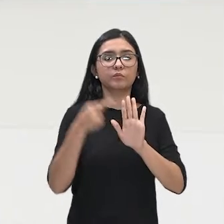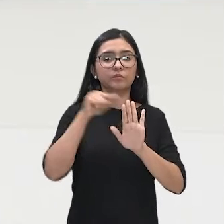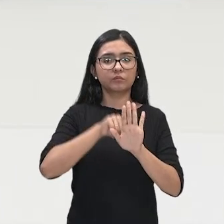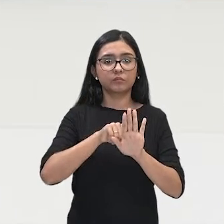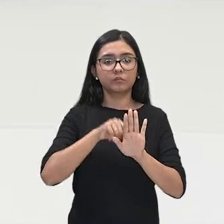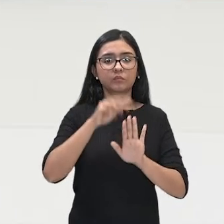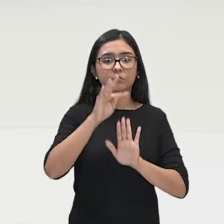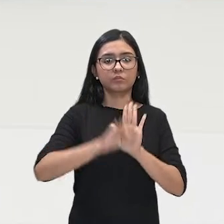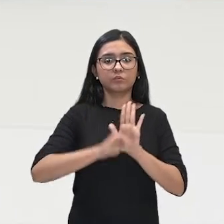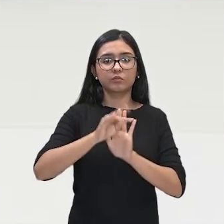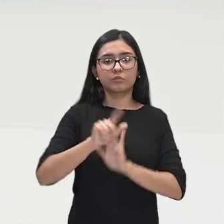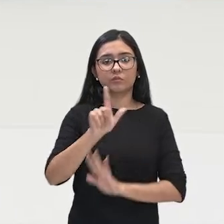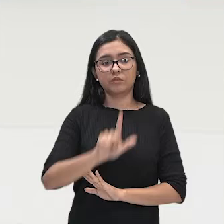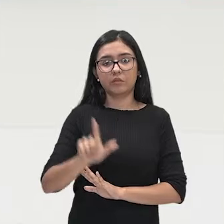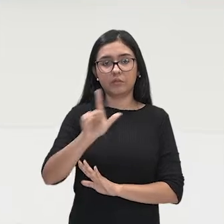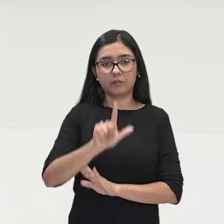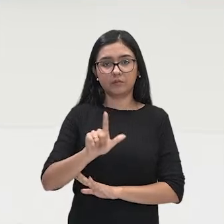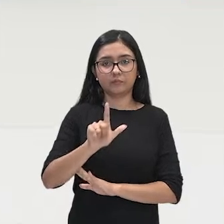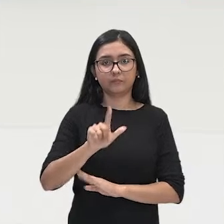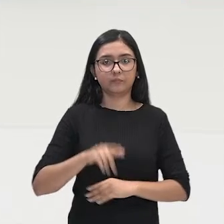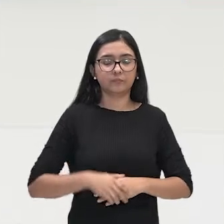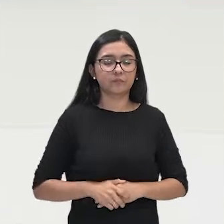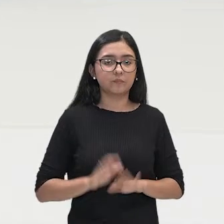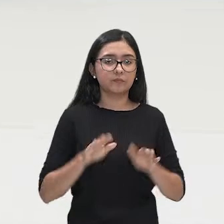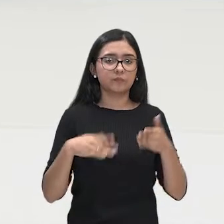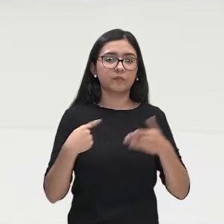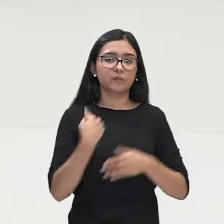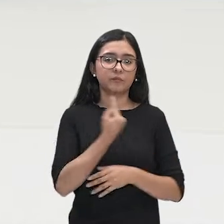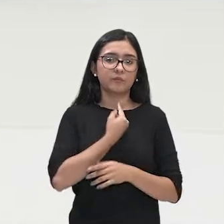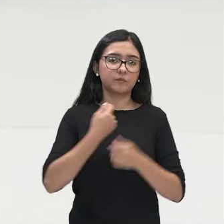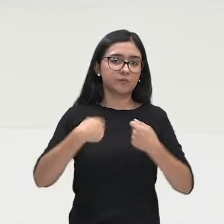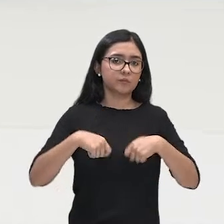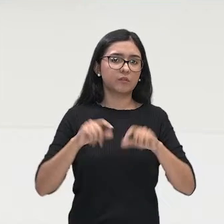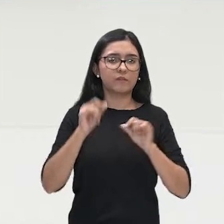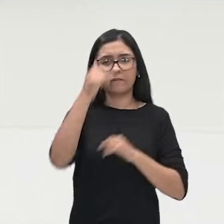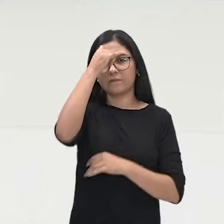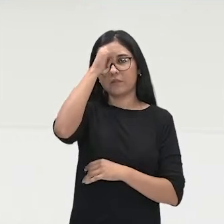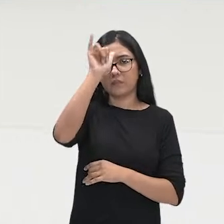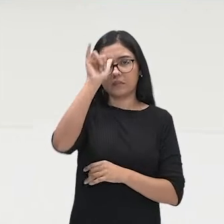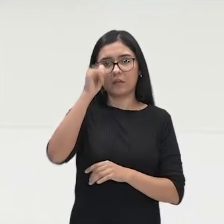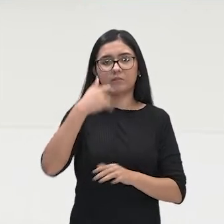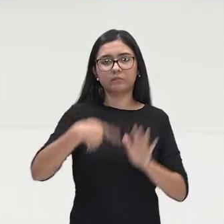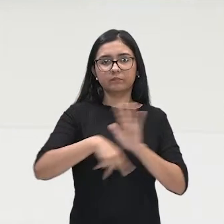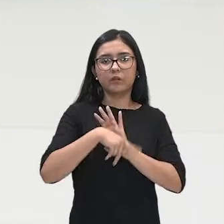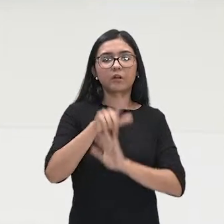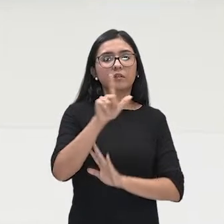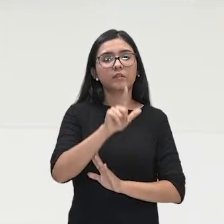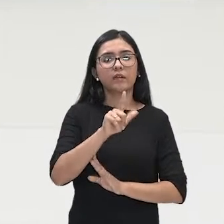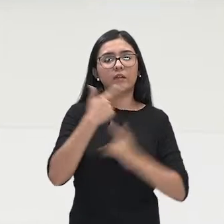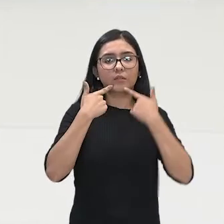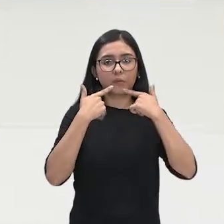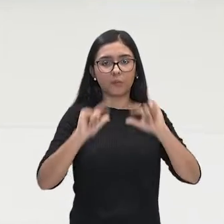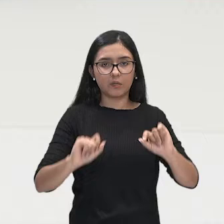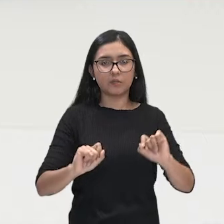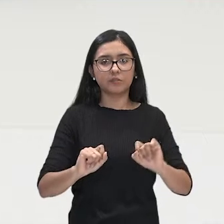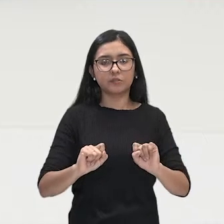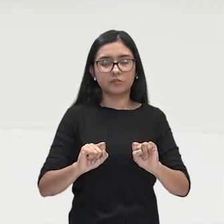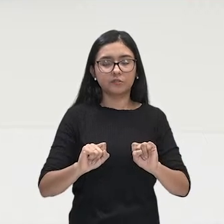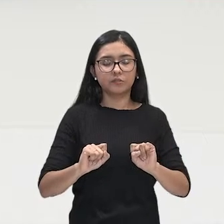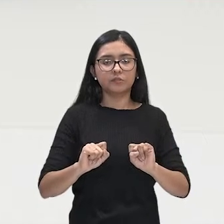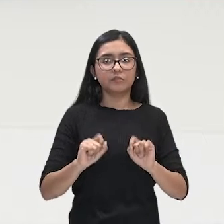textos literários, tá? Então, devemos evitar na linguagem jornalística. Então,